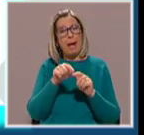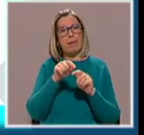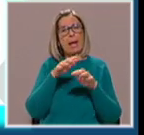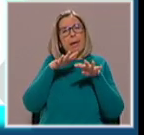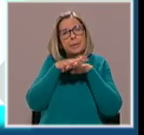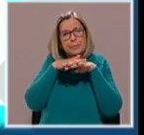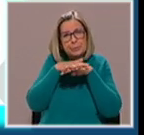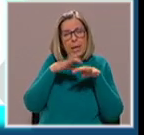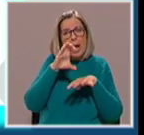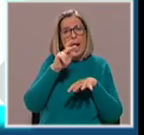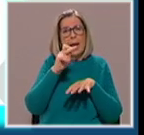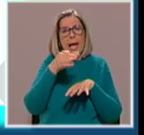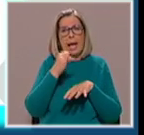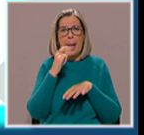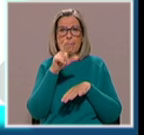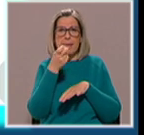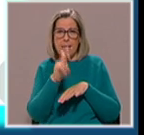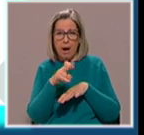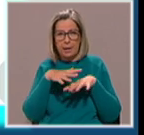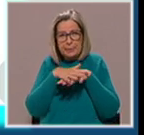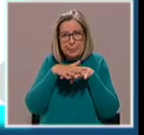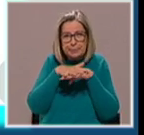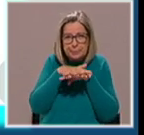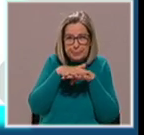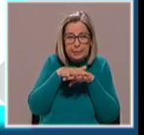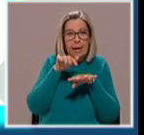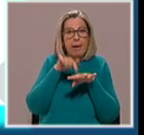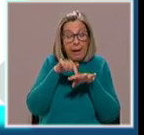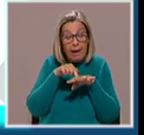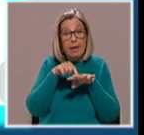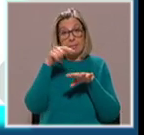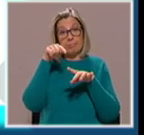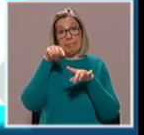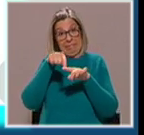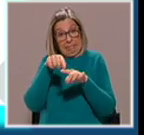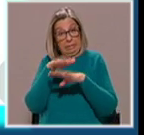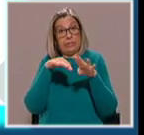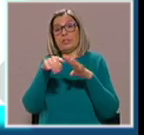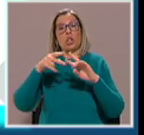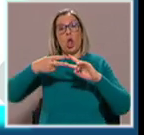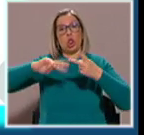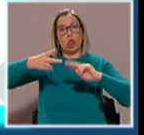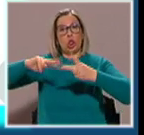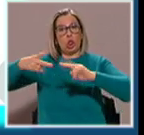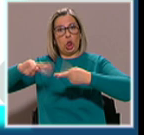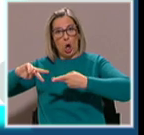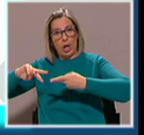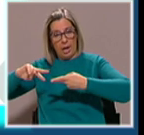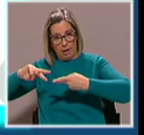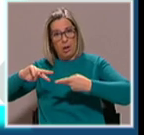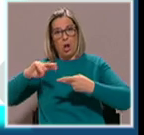aulas anteriores, principalmente o sistema respiratório, que permite então a troca aqui de produtos, de oxigênio e de nutrientes e